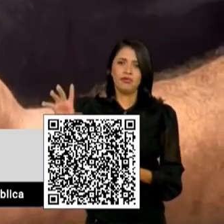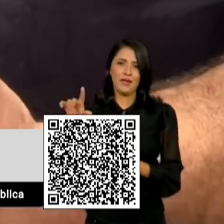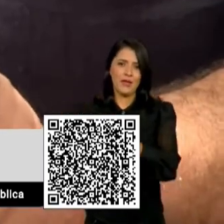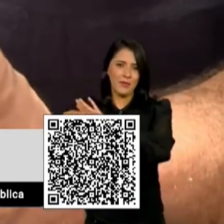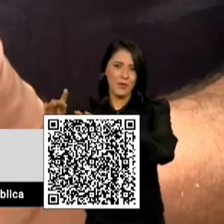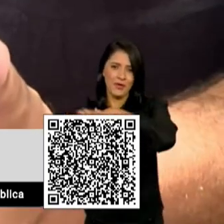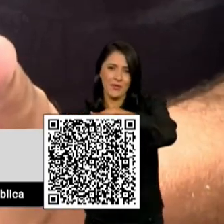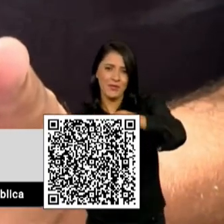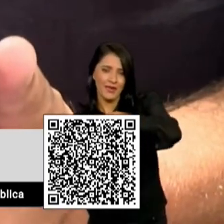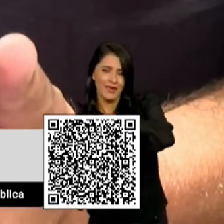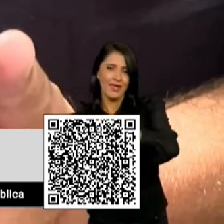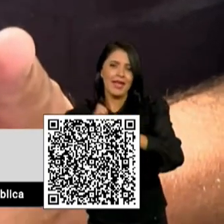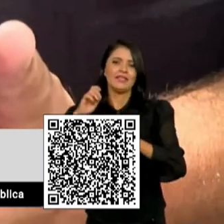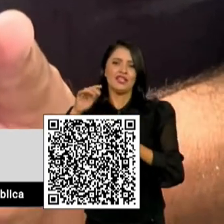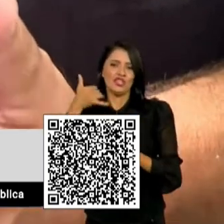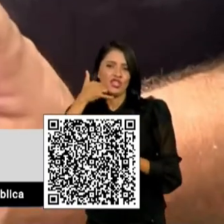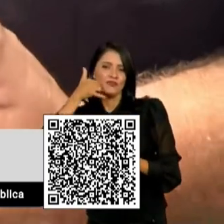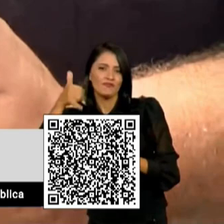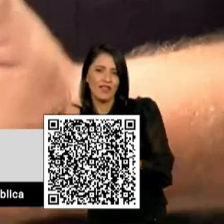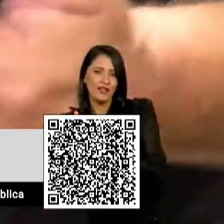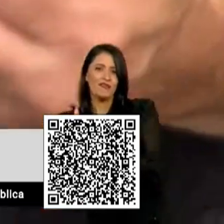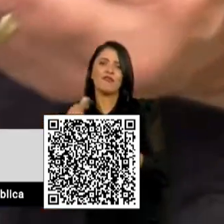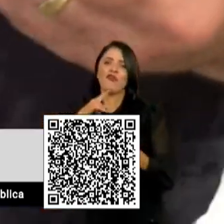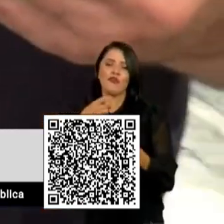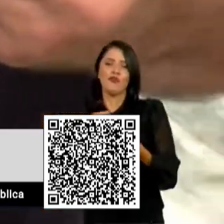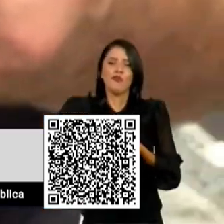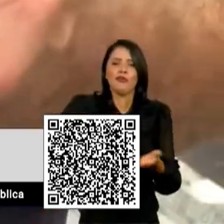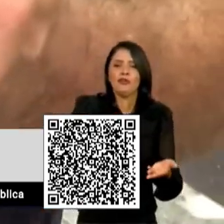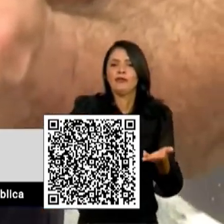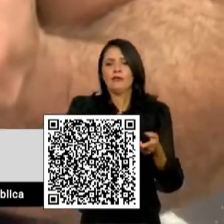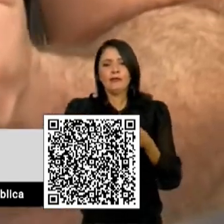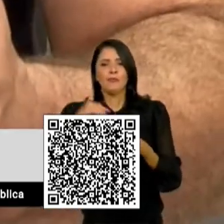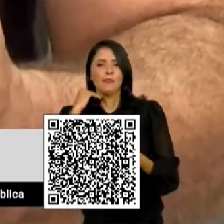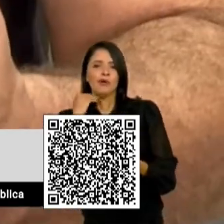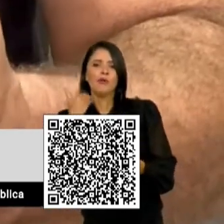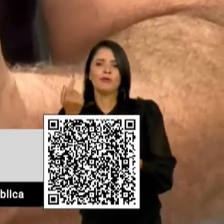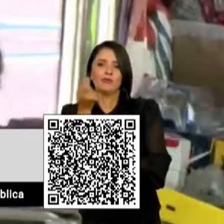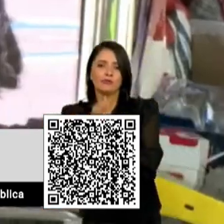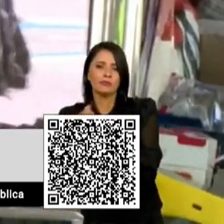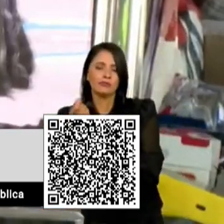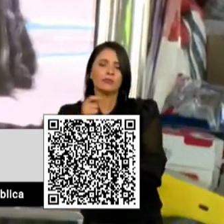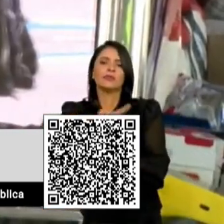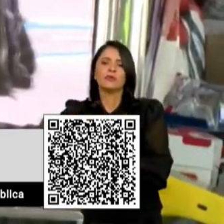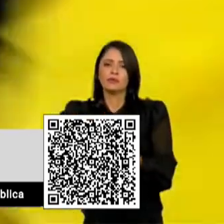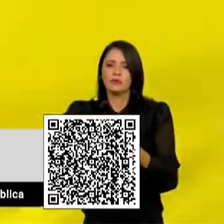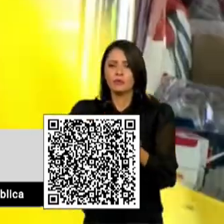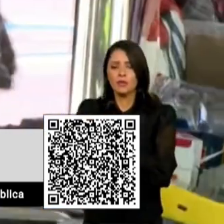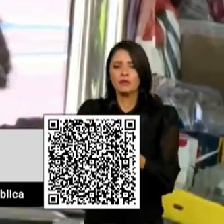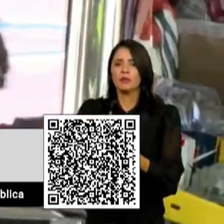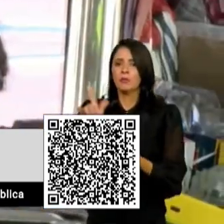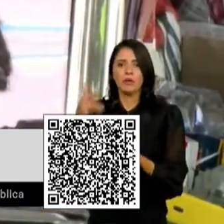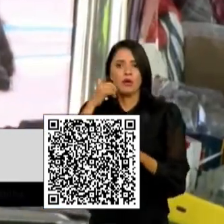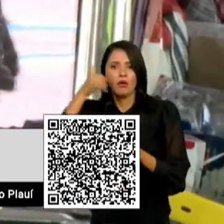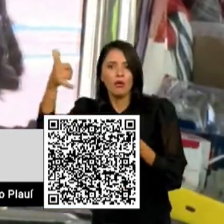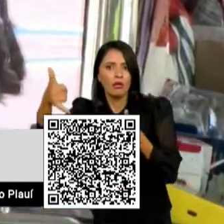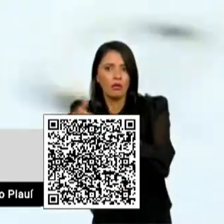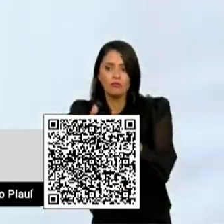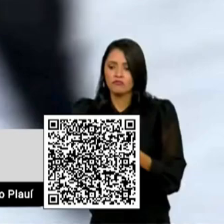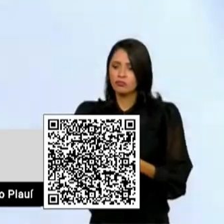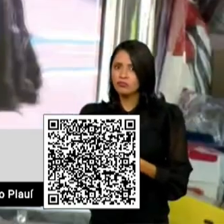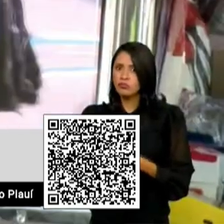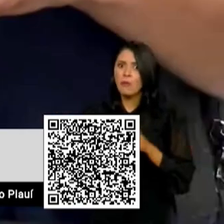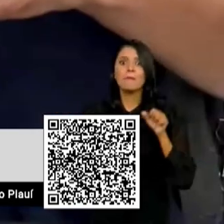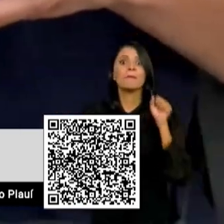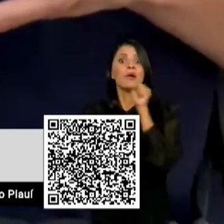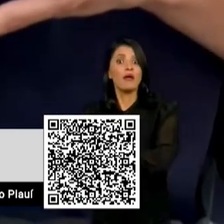de empresas de telecomunicações e de ofertas de bancos e financeiras. Para não receber mais esse tipo